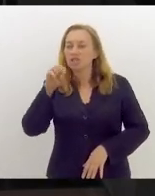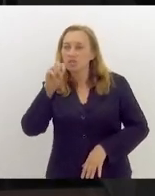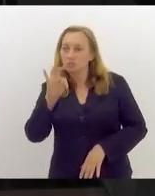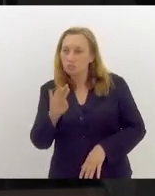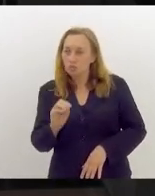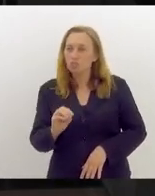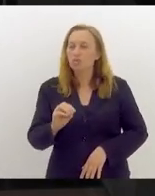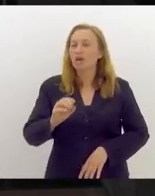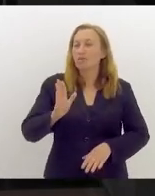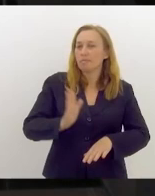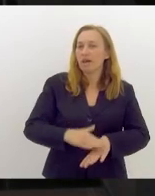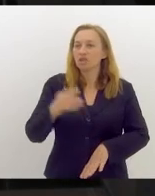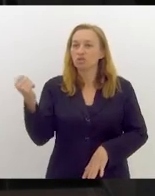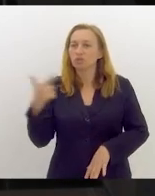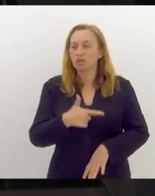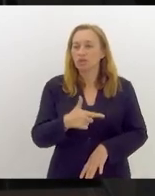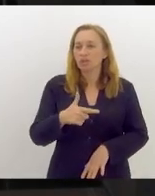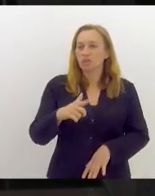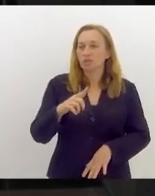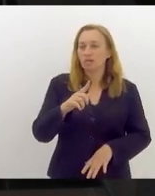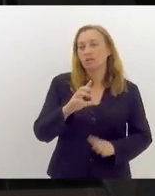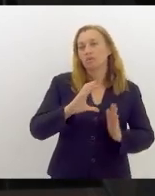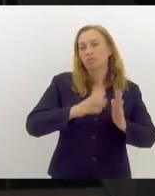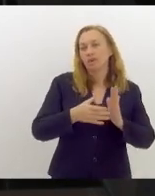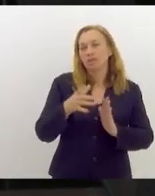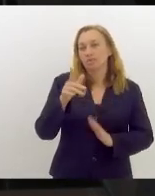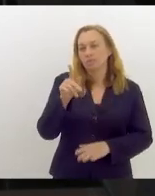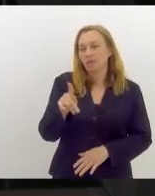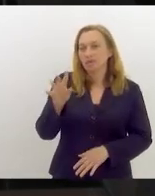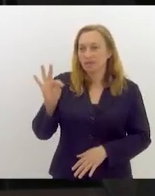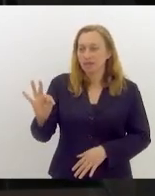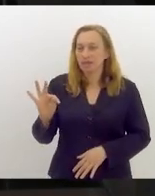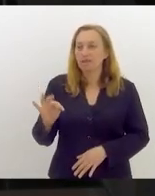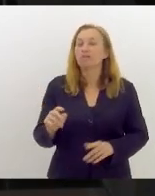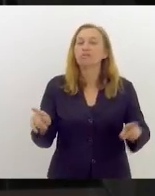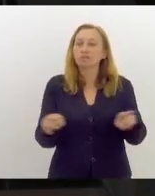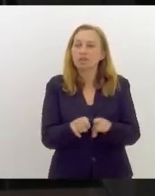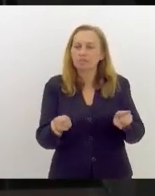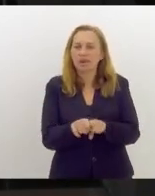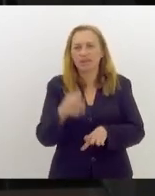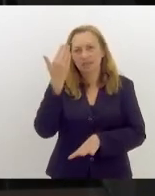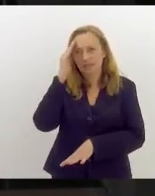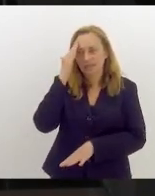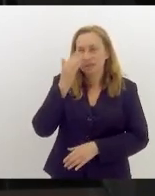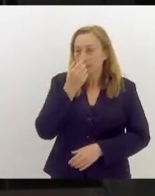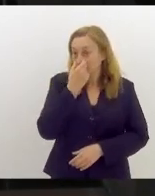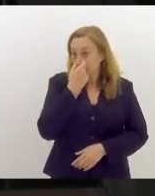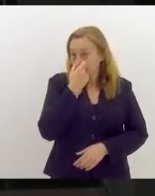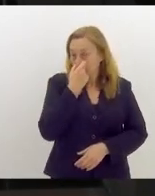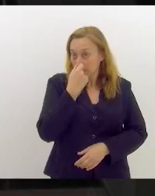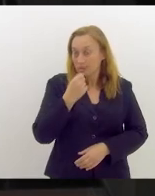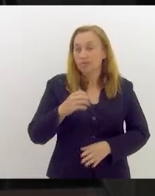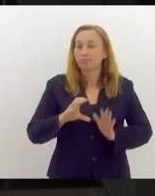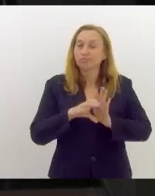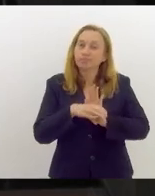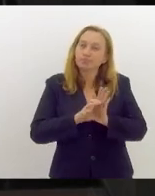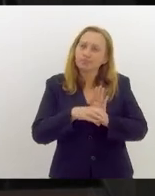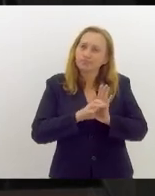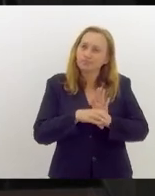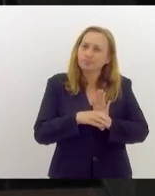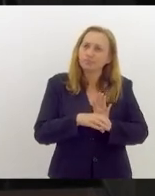é maior do que o PT como também entendo que esses conceitos